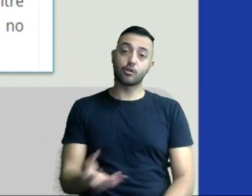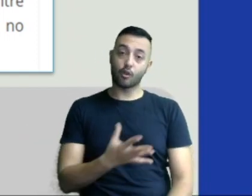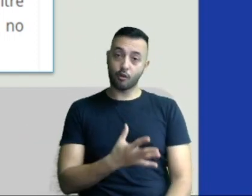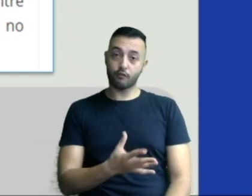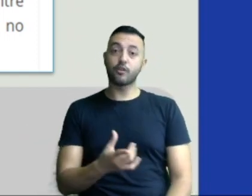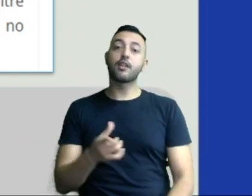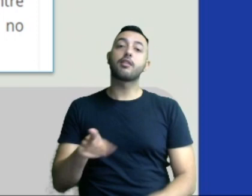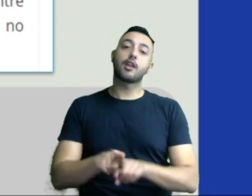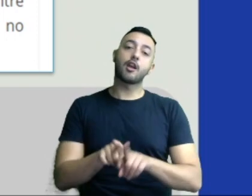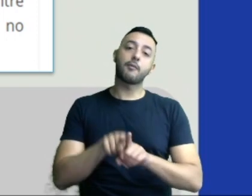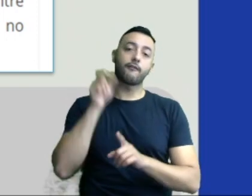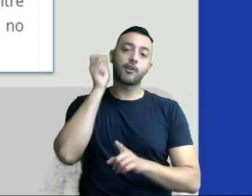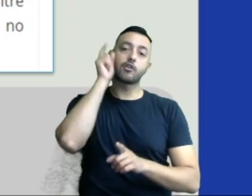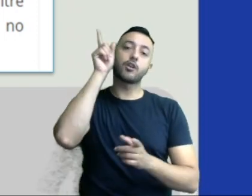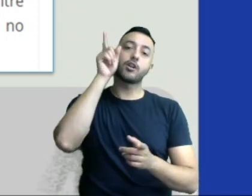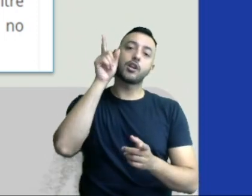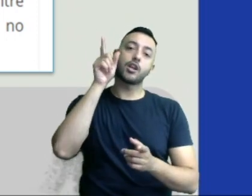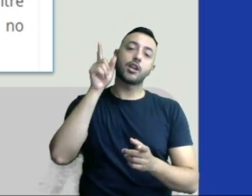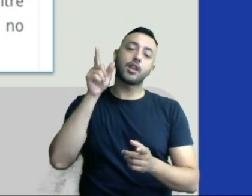interventor